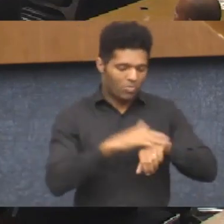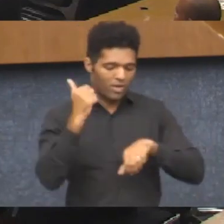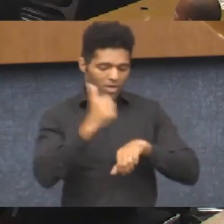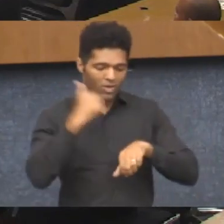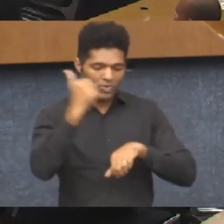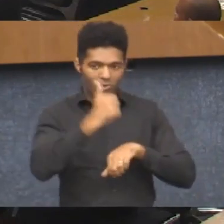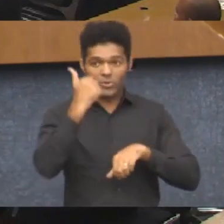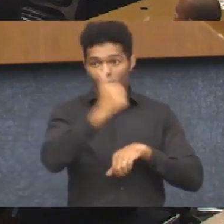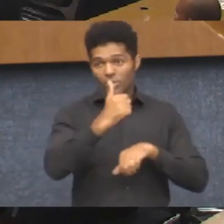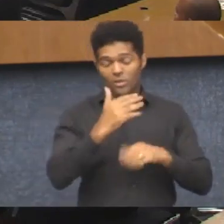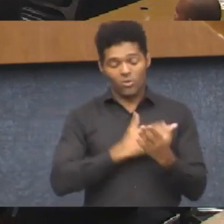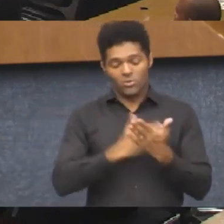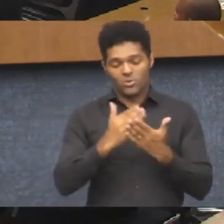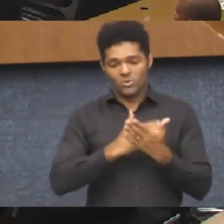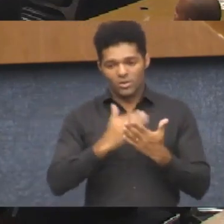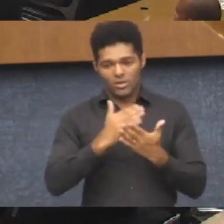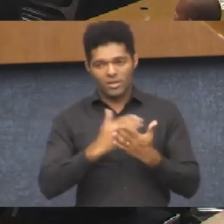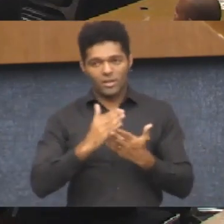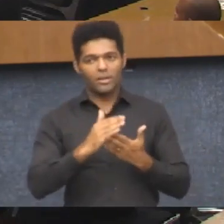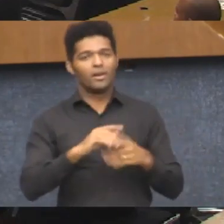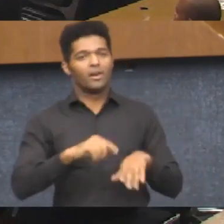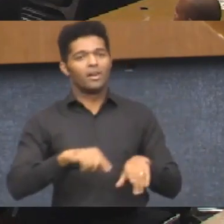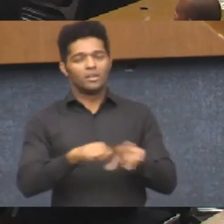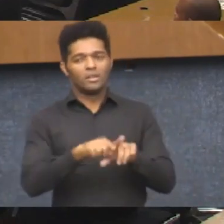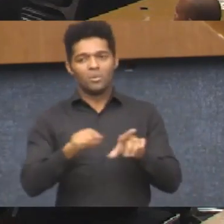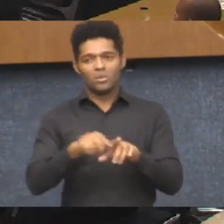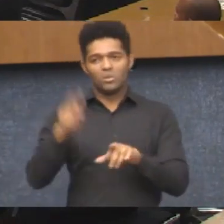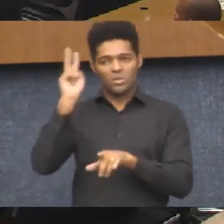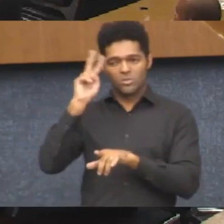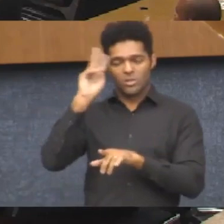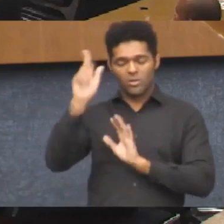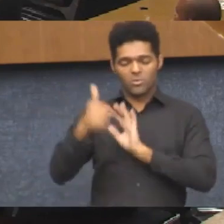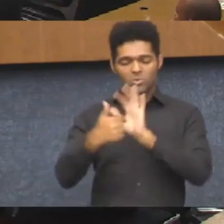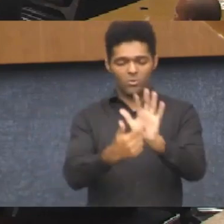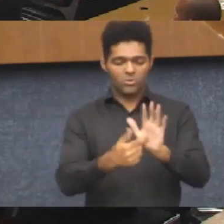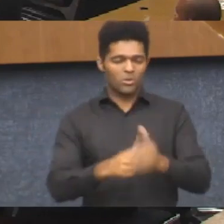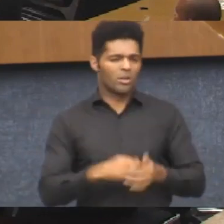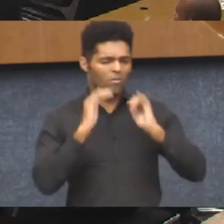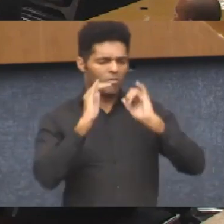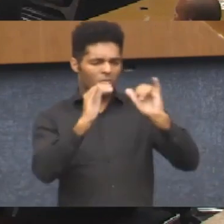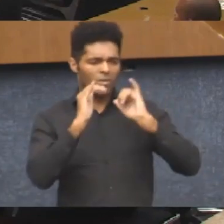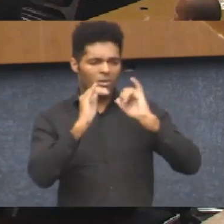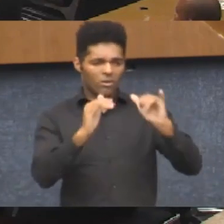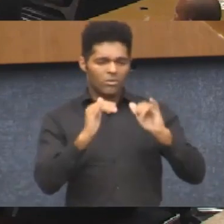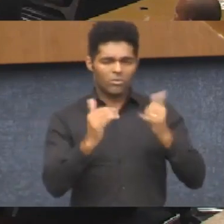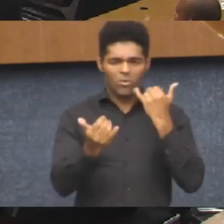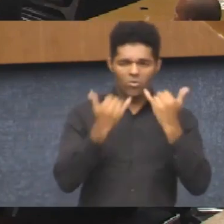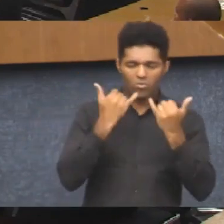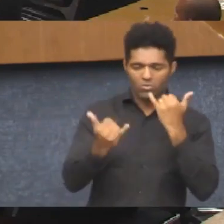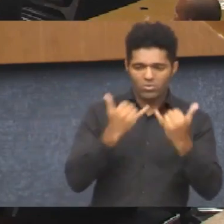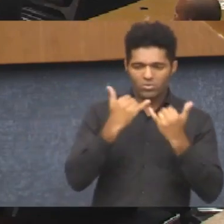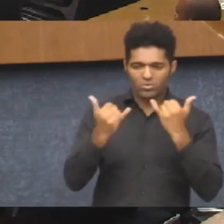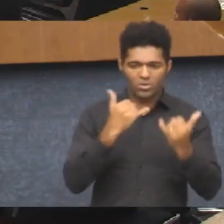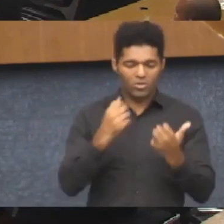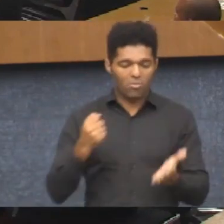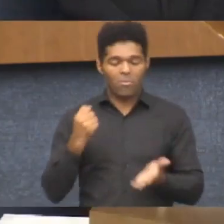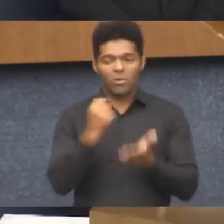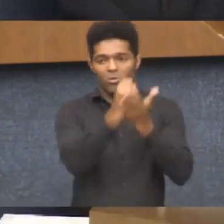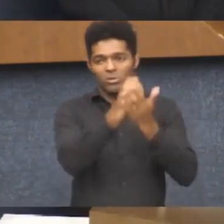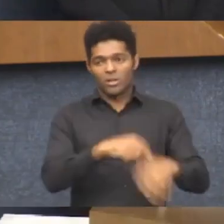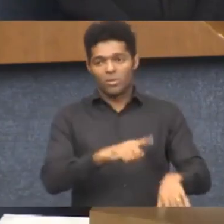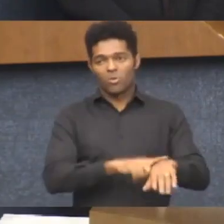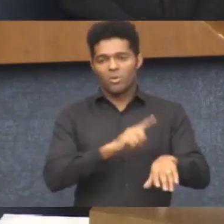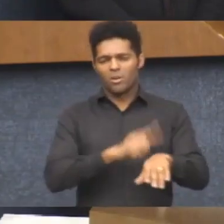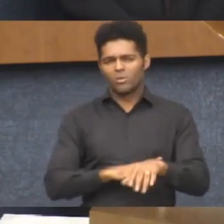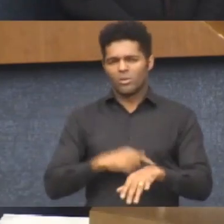foi incrível. E, a partir daí, ela começou, de fato, a trazer a história dela. E ela falou algo que me marcou muito, que foi, nossa, então eu